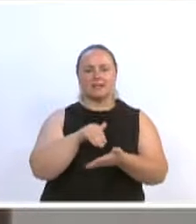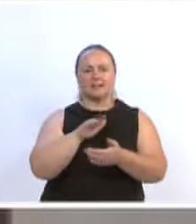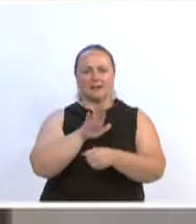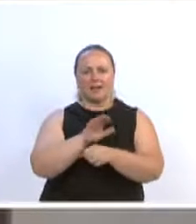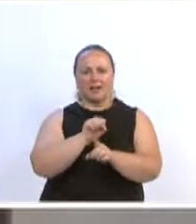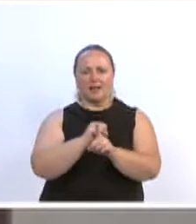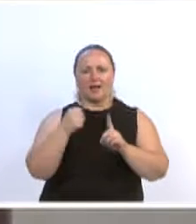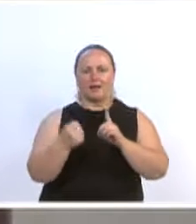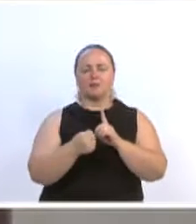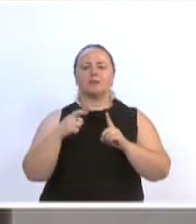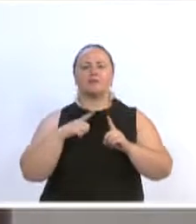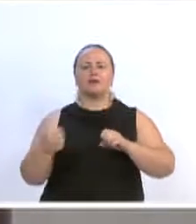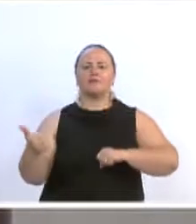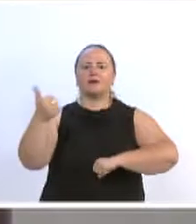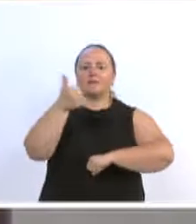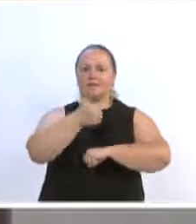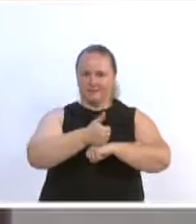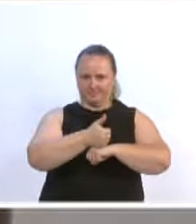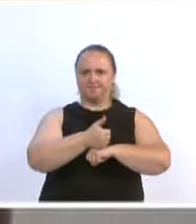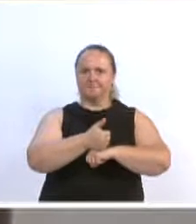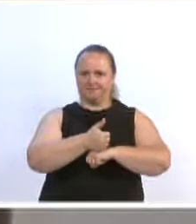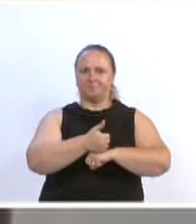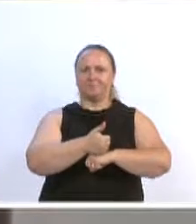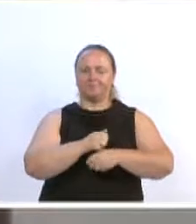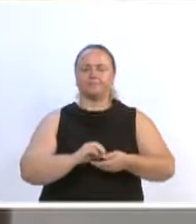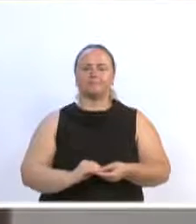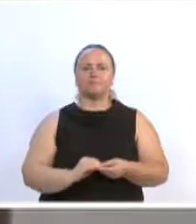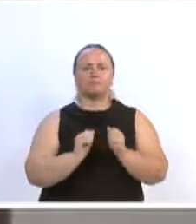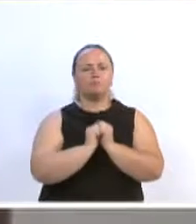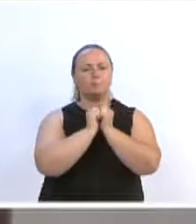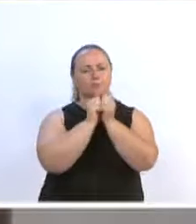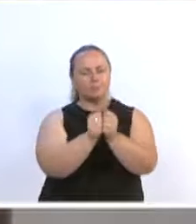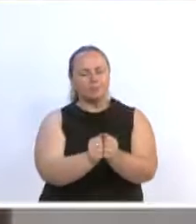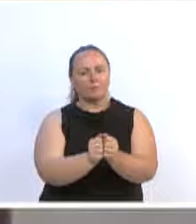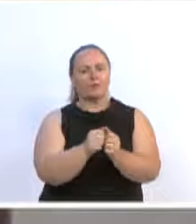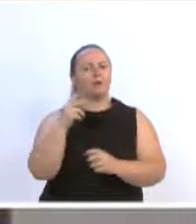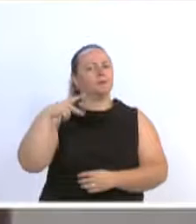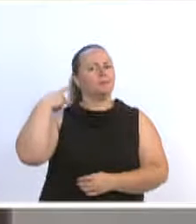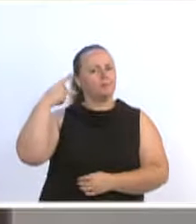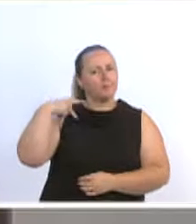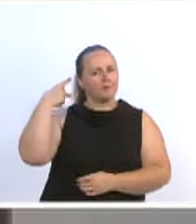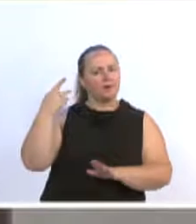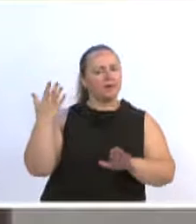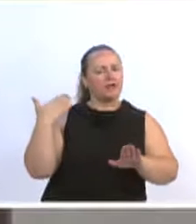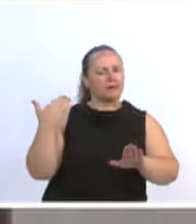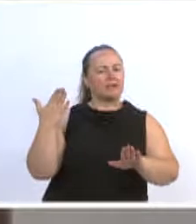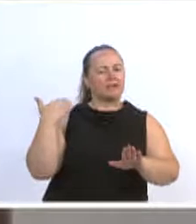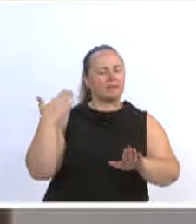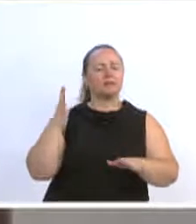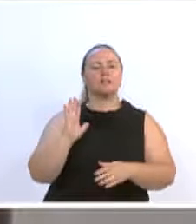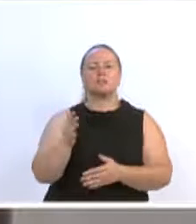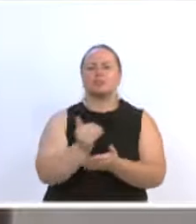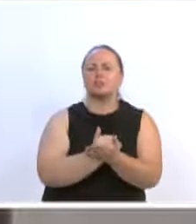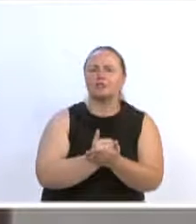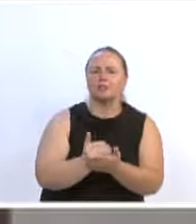social quero dizer que realmente é venho acompanhando a carreira política dele desde é de